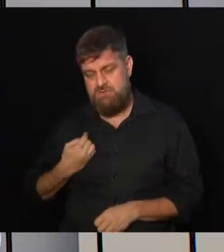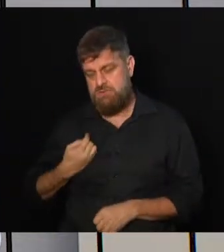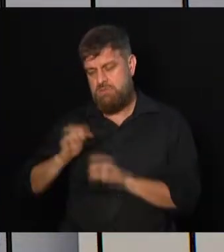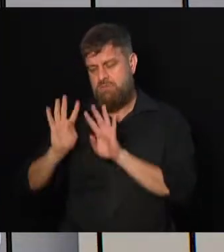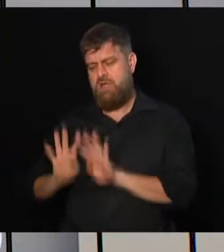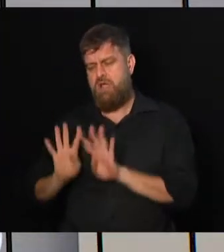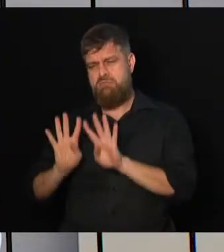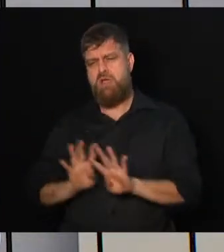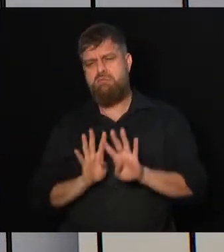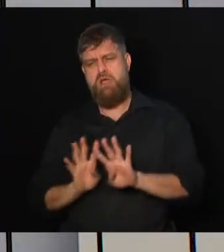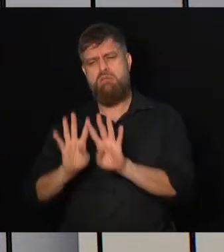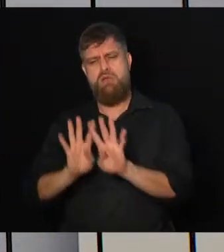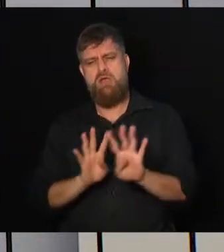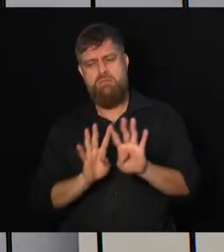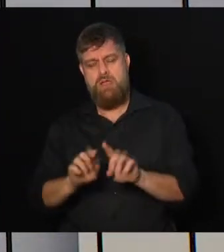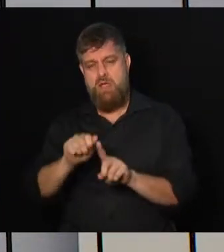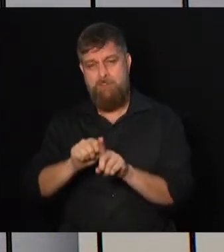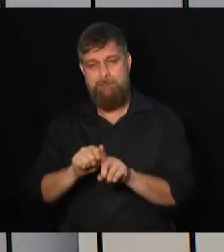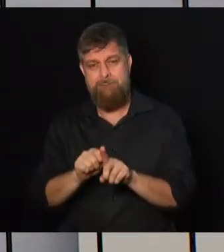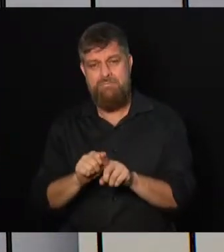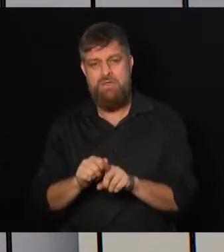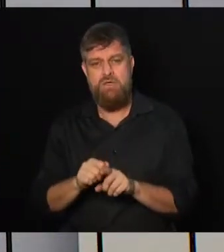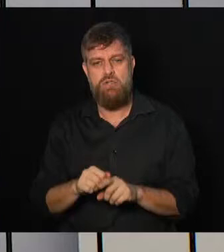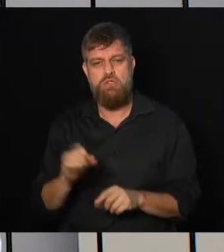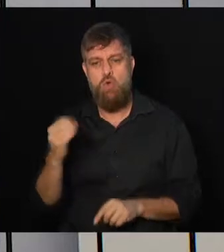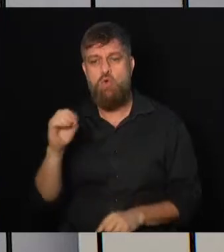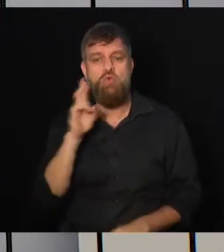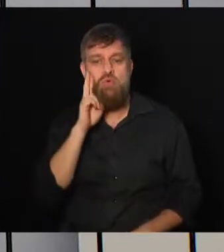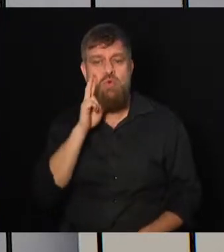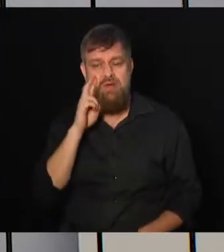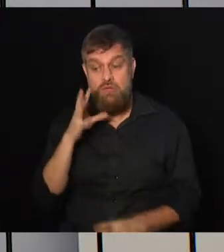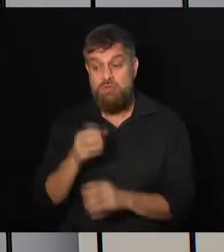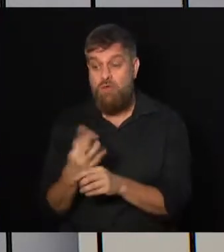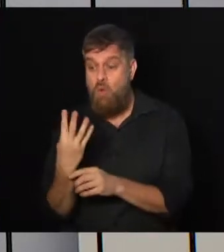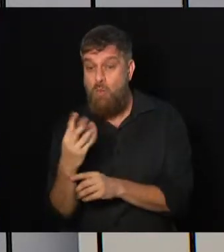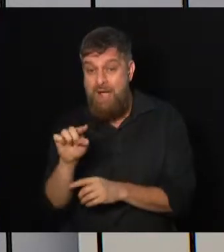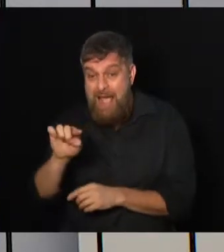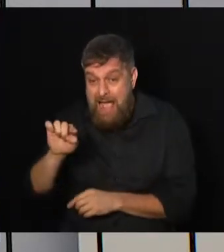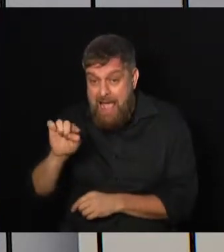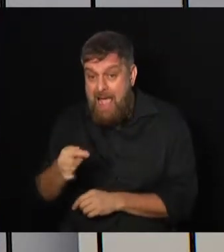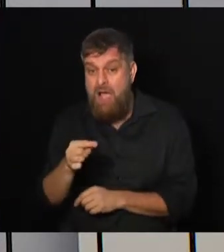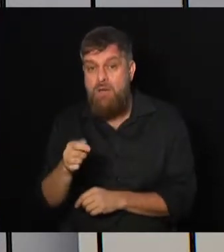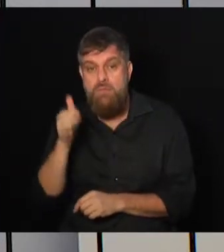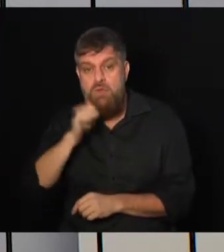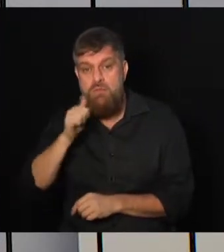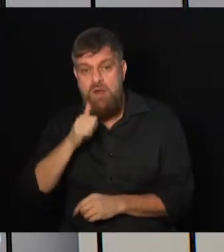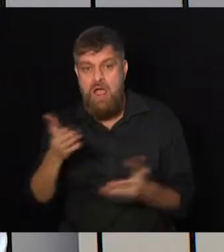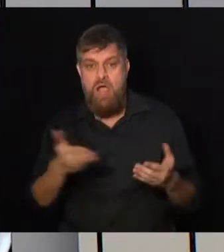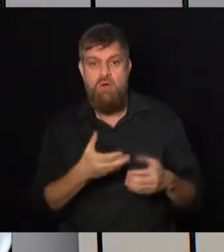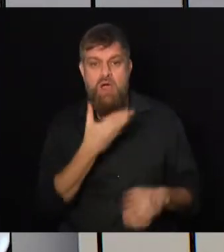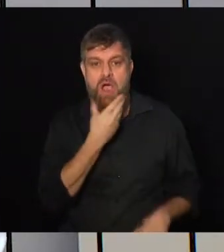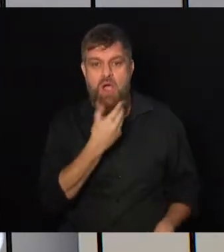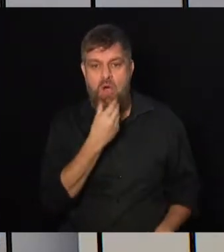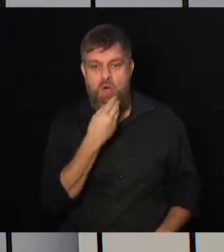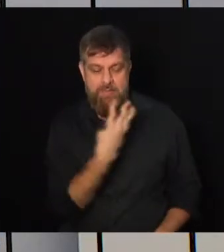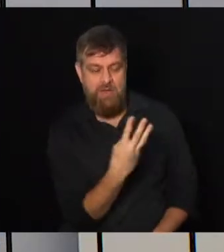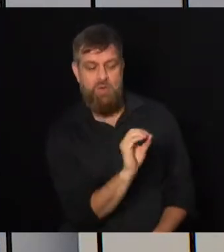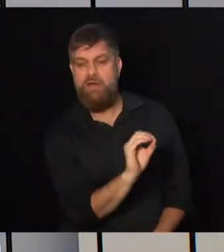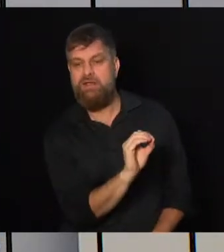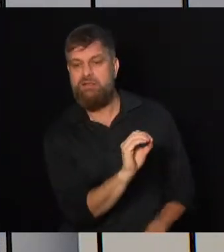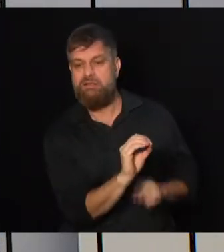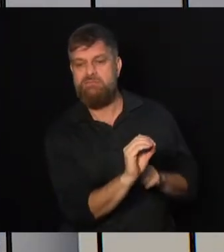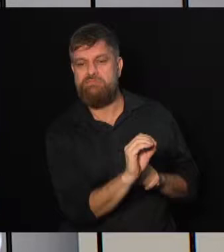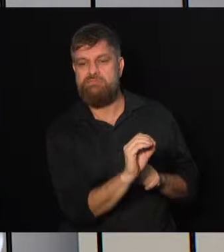ali do Outubro Rosa, deu em torno de 4.000 mulheres. Então vamos fazer dos homens, hein? O homem não deu 40. Então